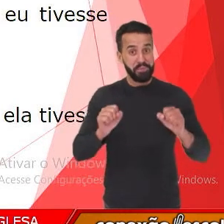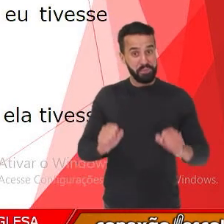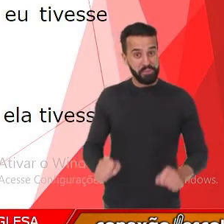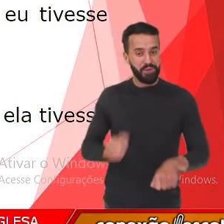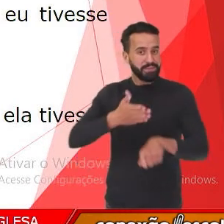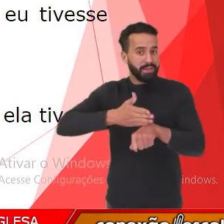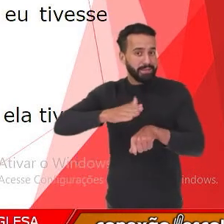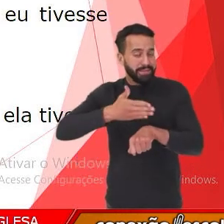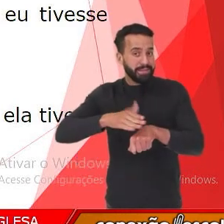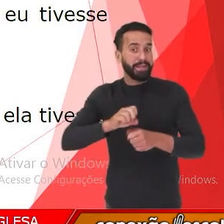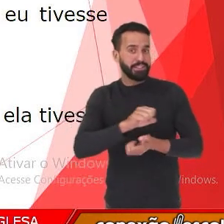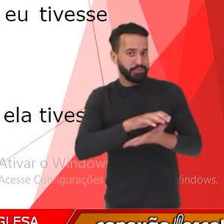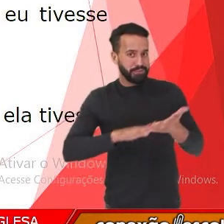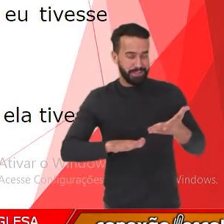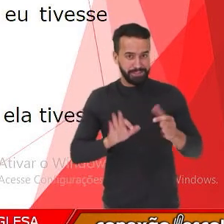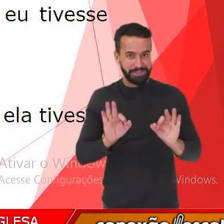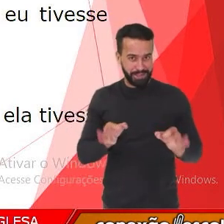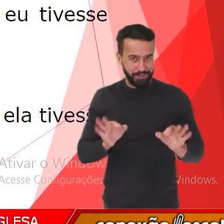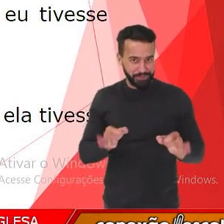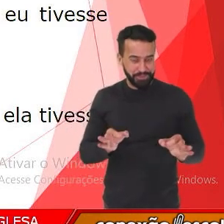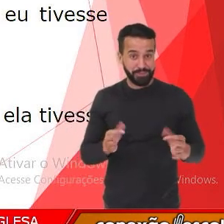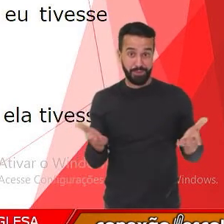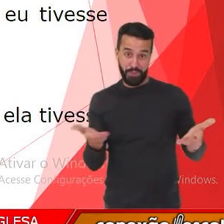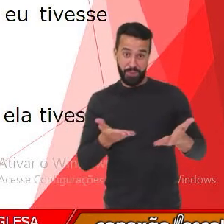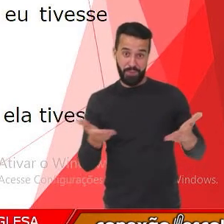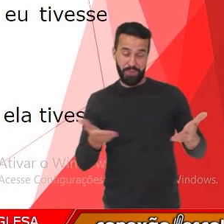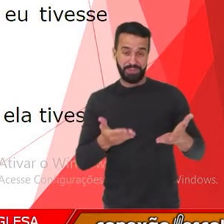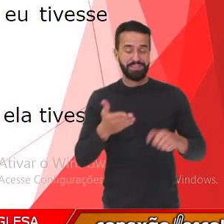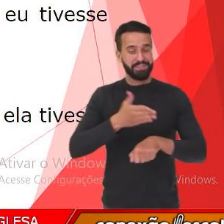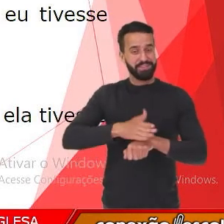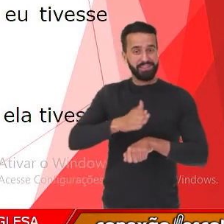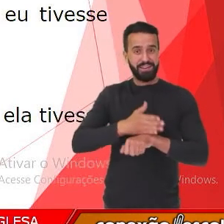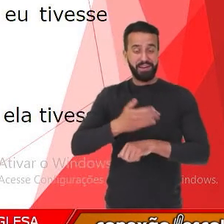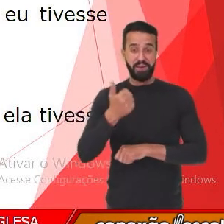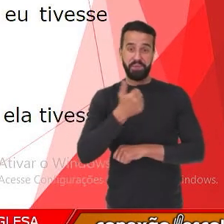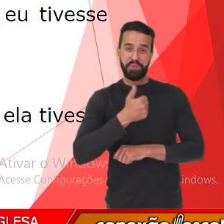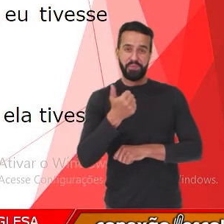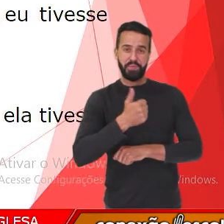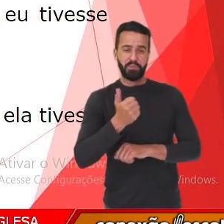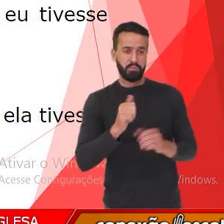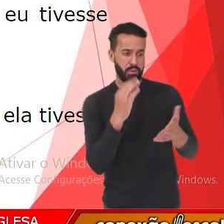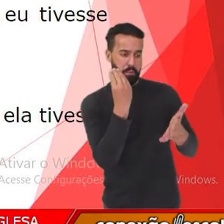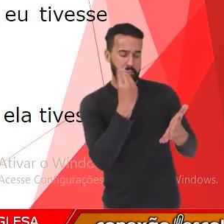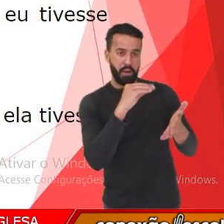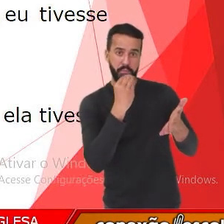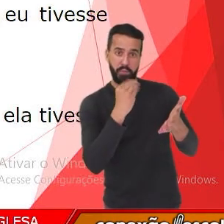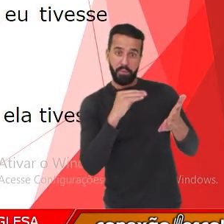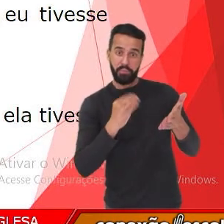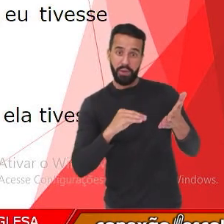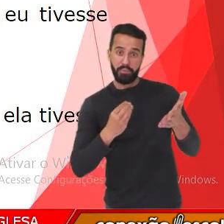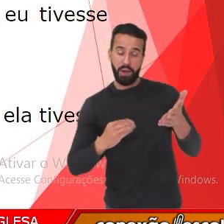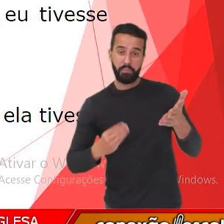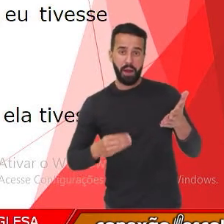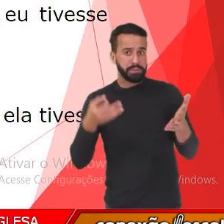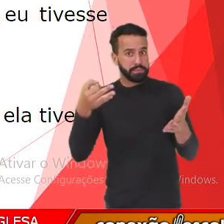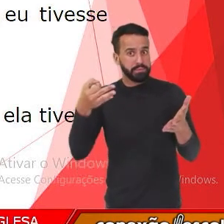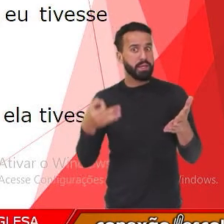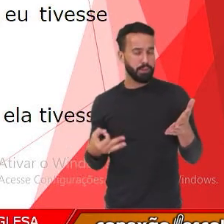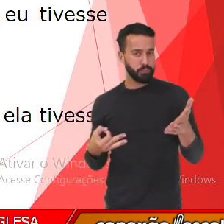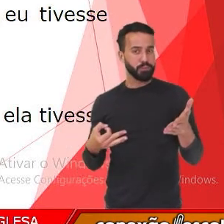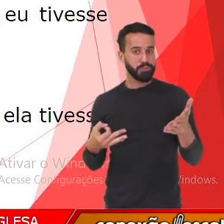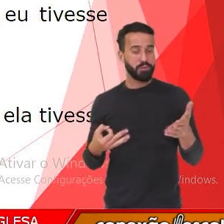partir para a atividade, certo? Nesse exercício 1, eu tenho aí, complete os espaços com as opções